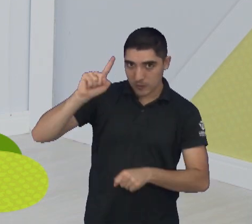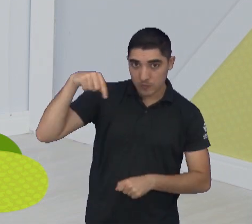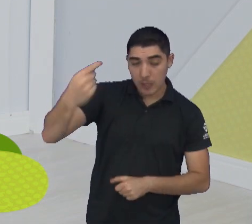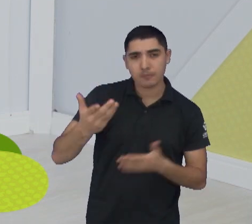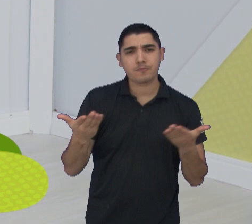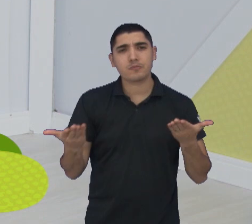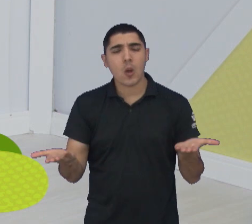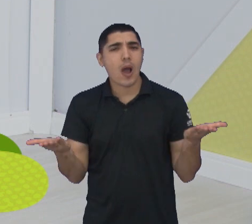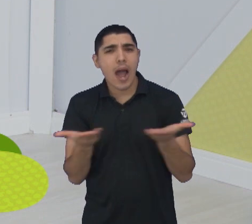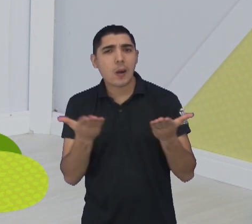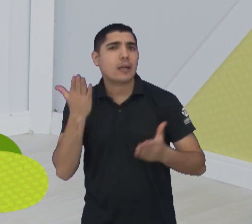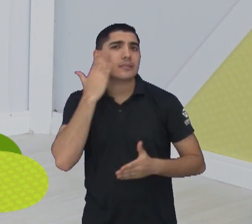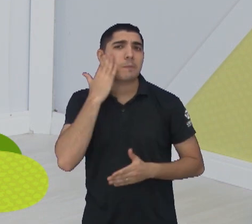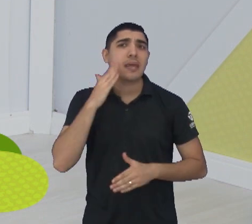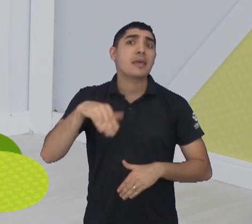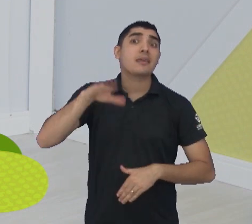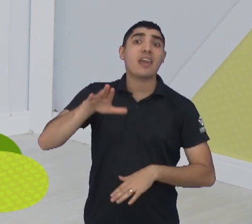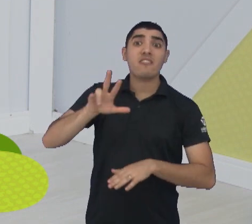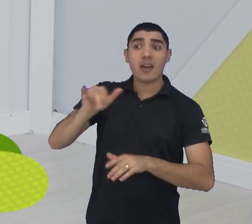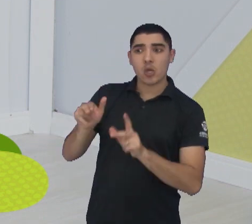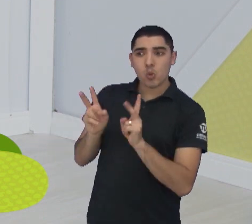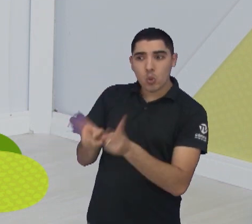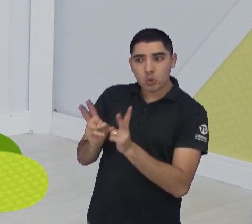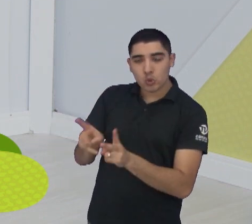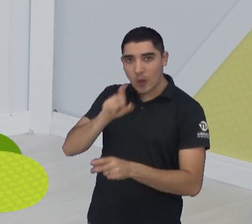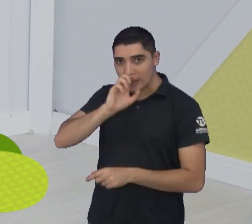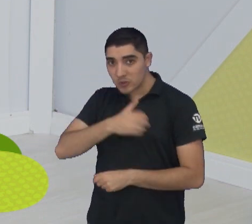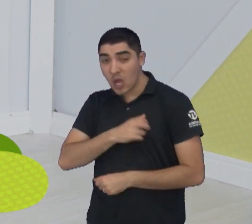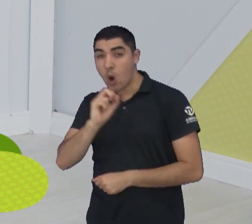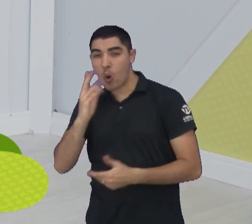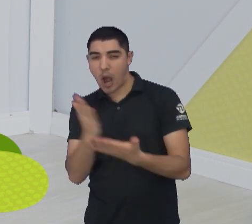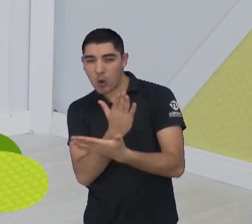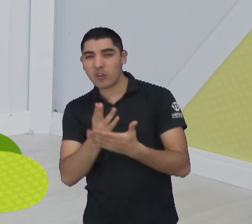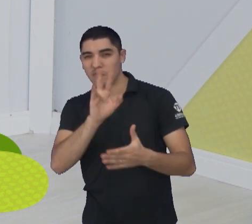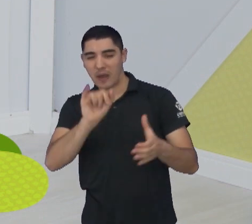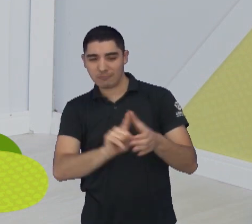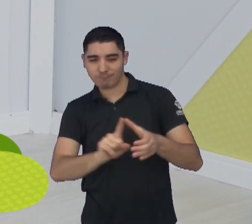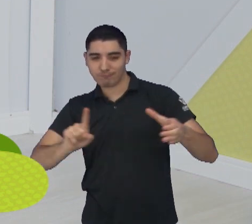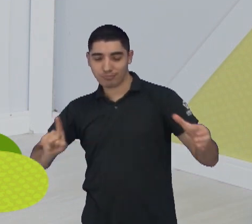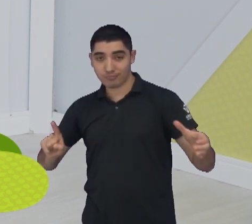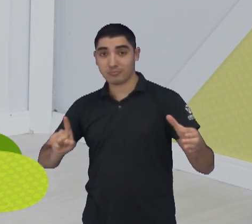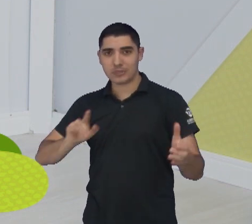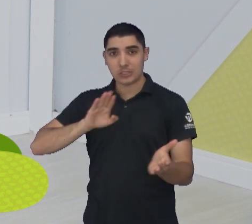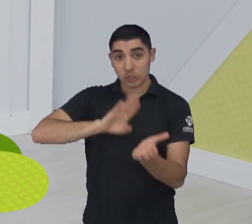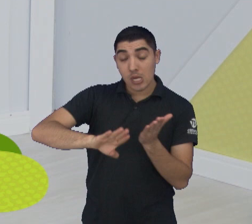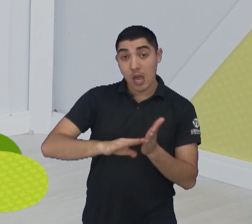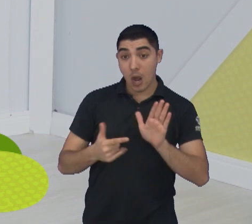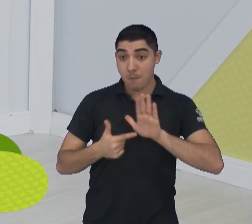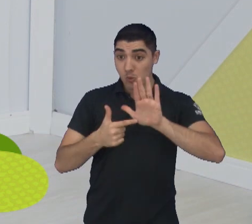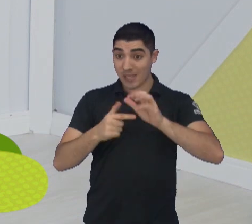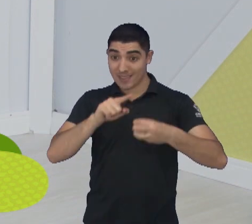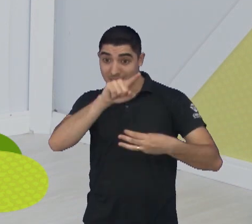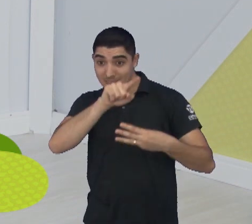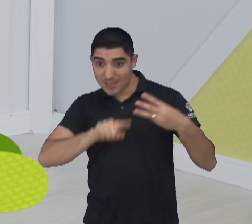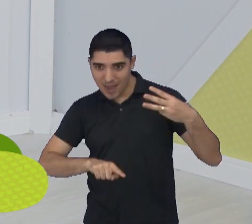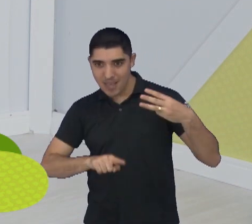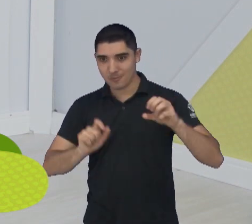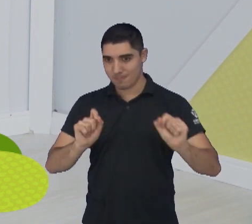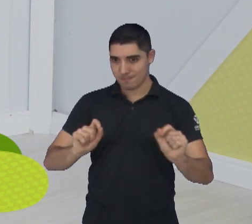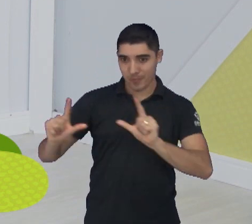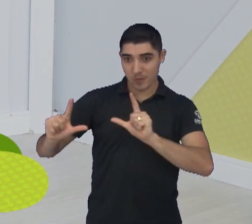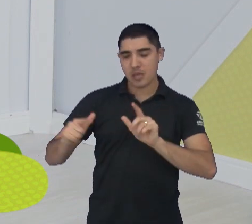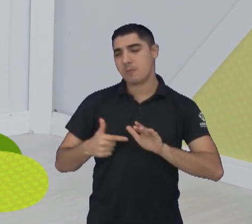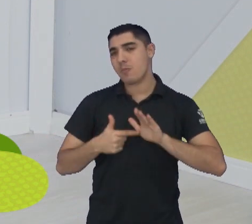quem fica e quem vai embora para o ano que vem já começaram. Então, a gente preparou aí 3 artes aqui para explicar mais ou menos